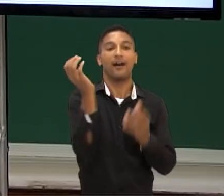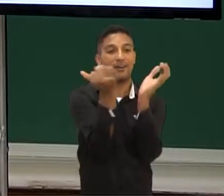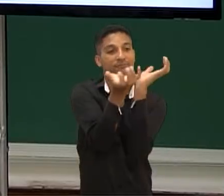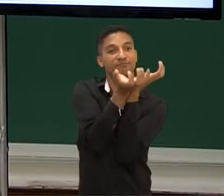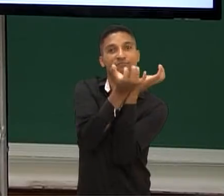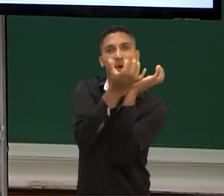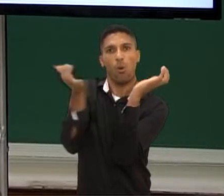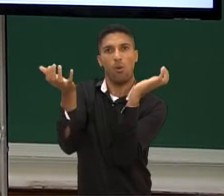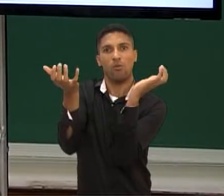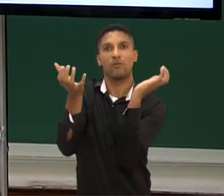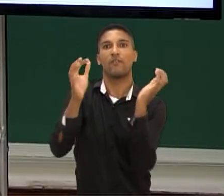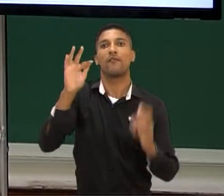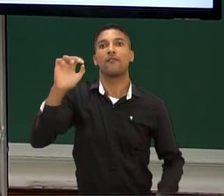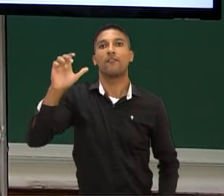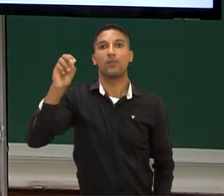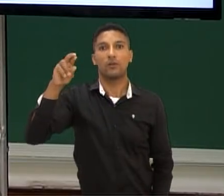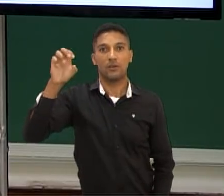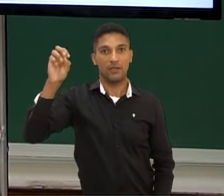floresta amazônica.